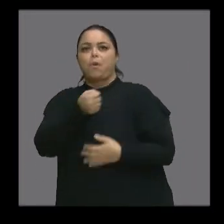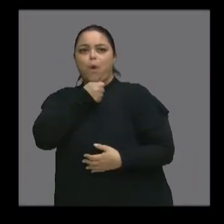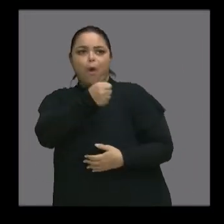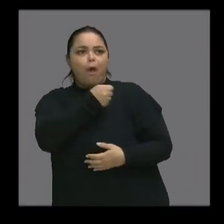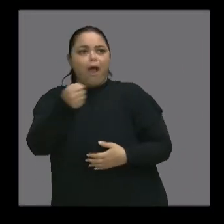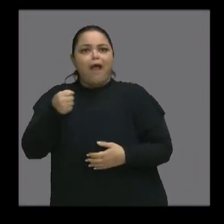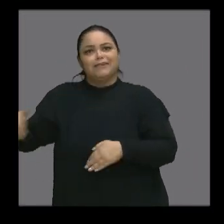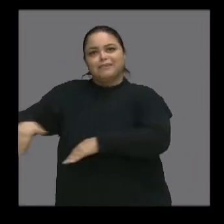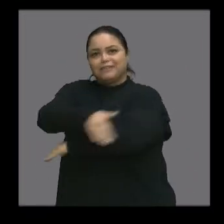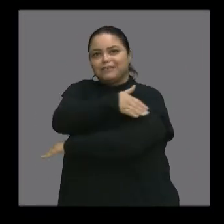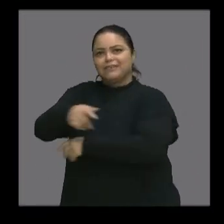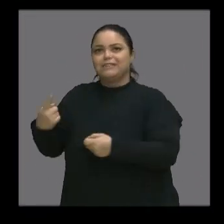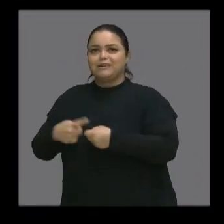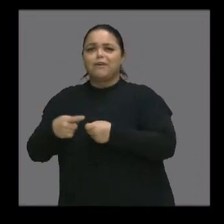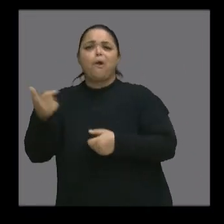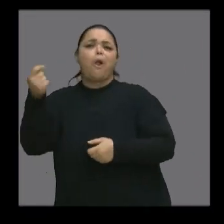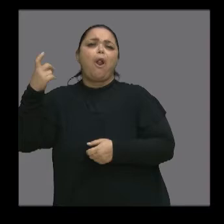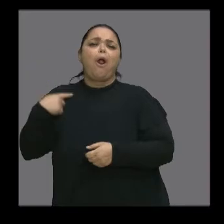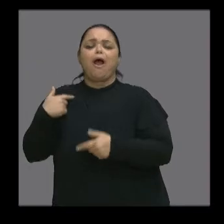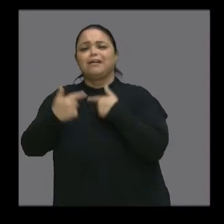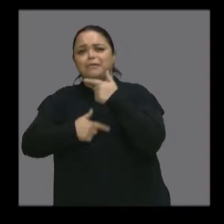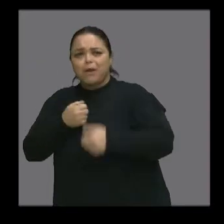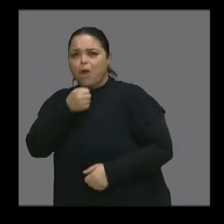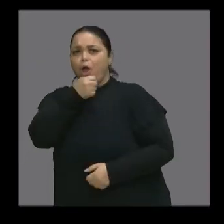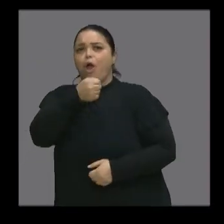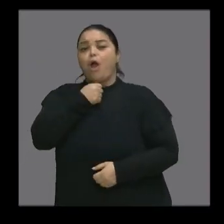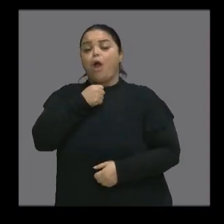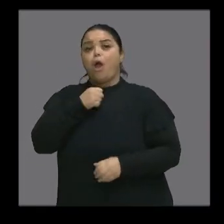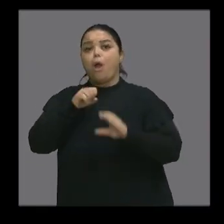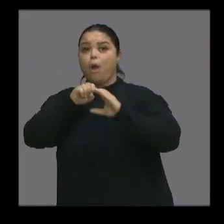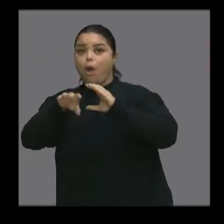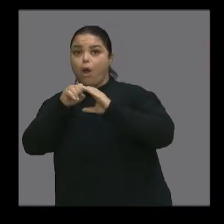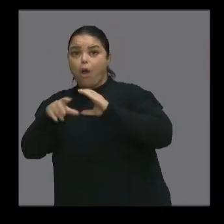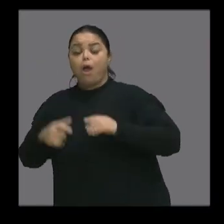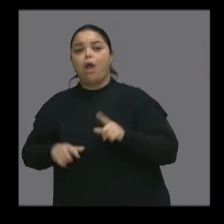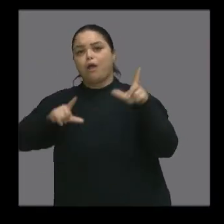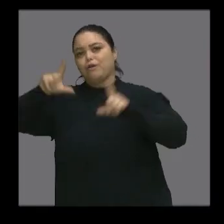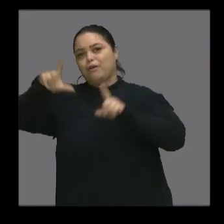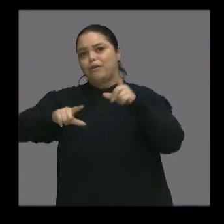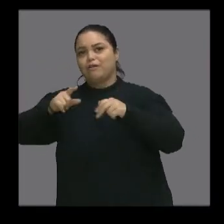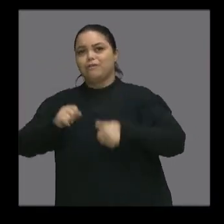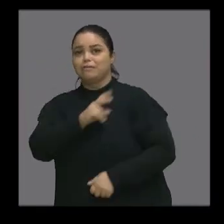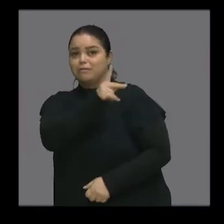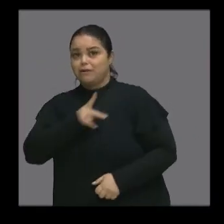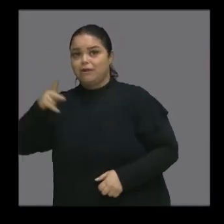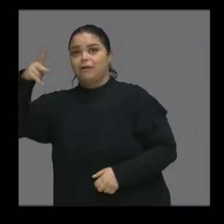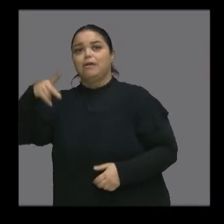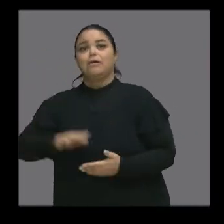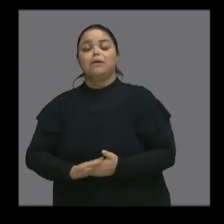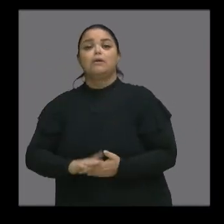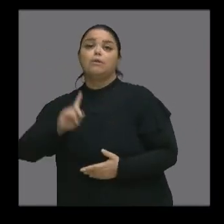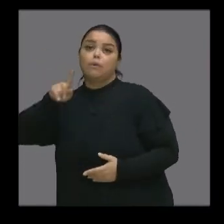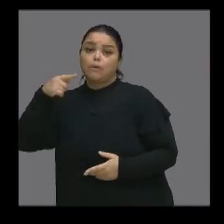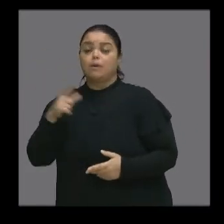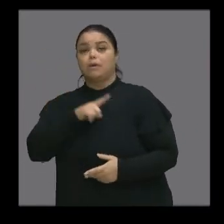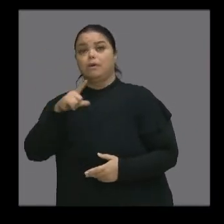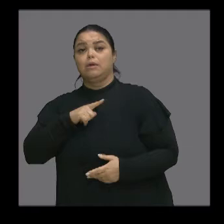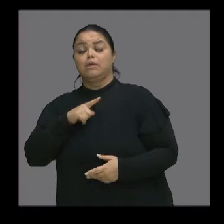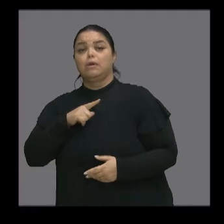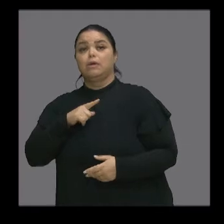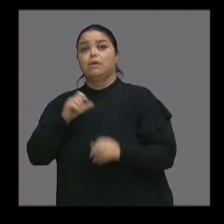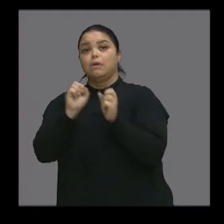ruas da cidade, quando eu ainda trabalhava como repórter na TV Globo Vale do Paraíba, depois TV